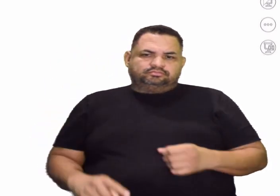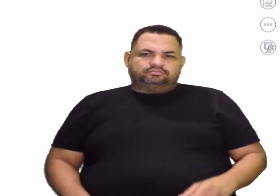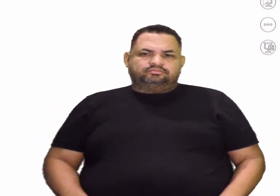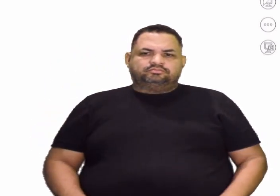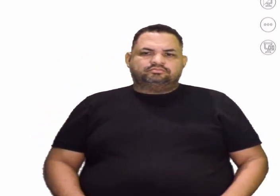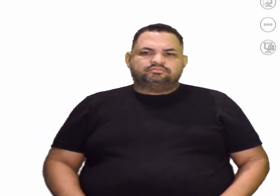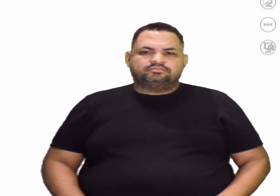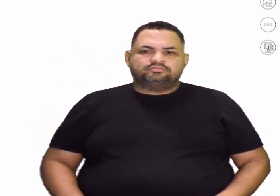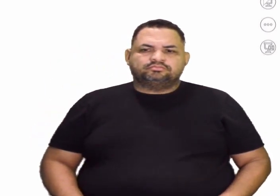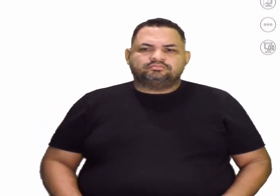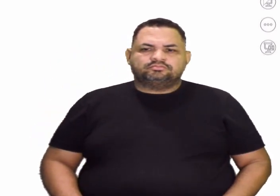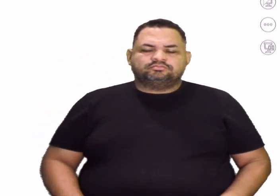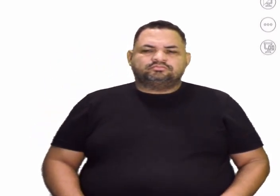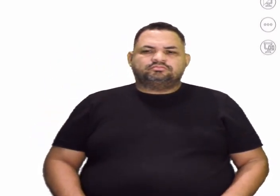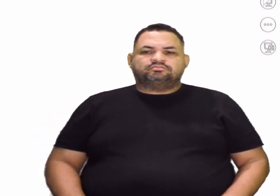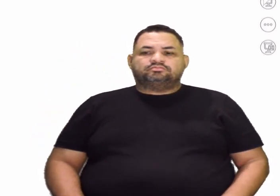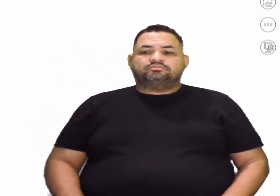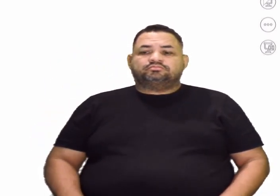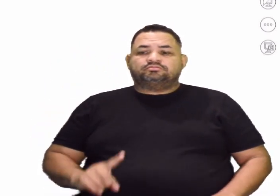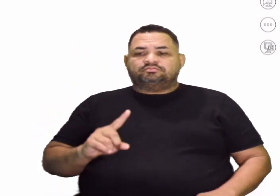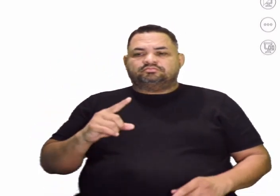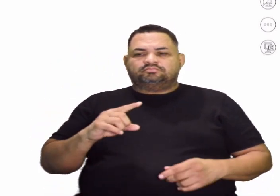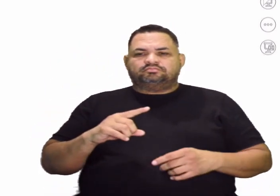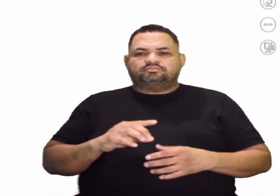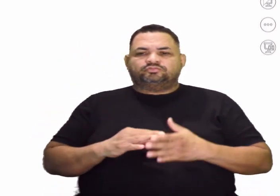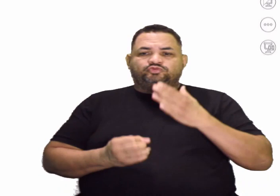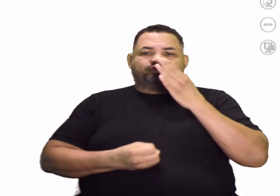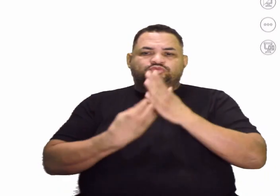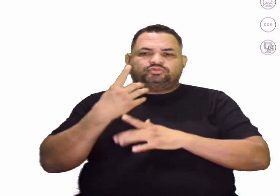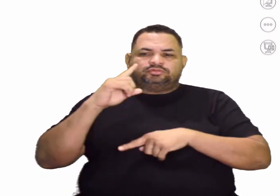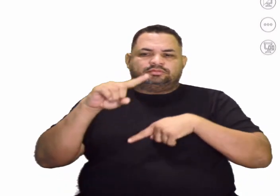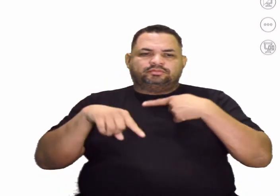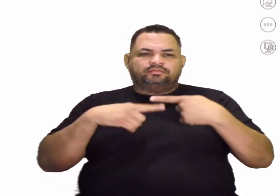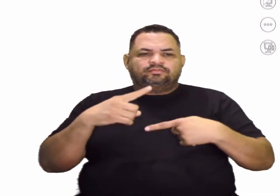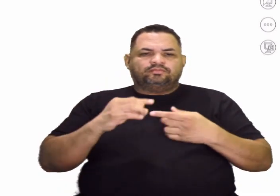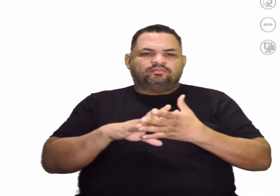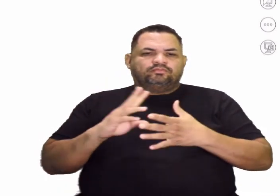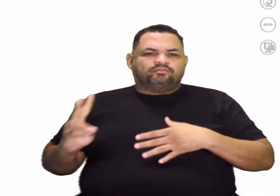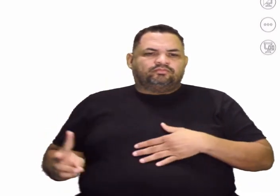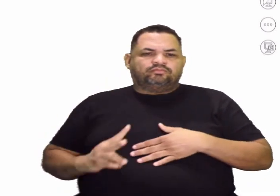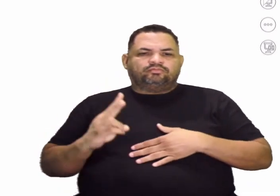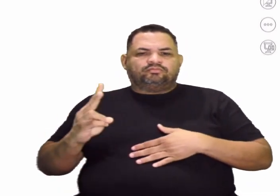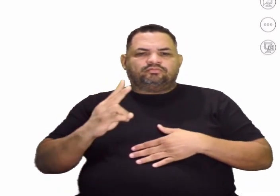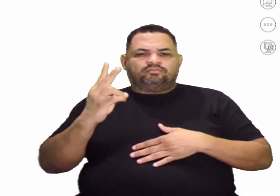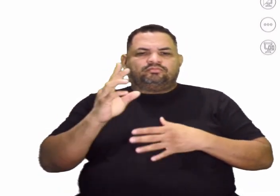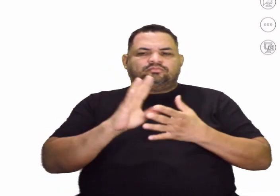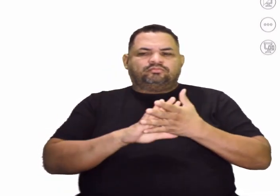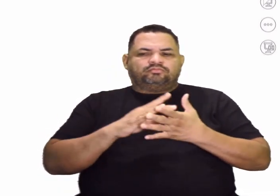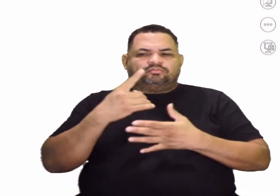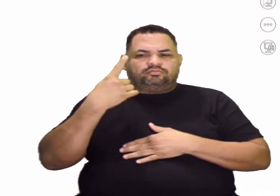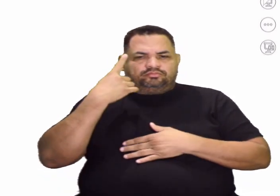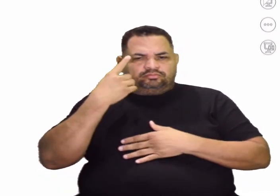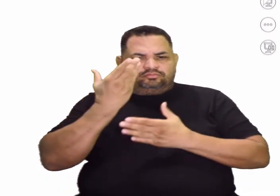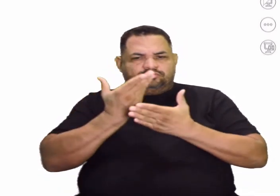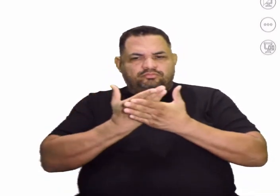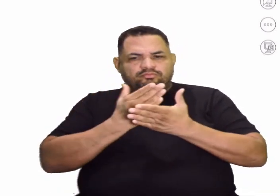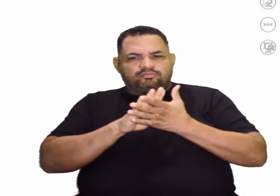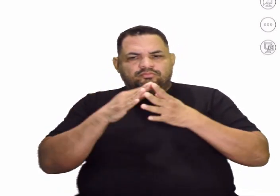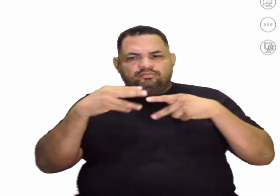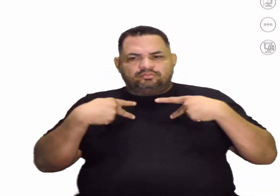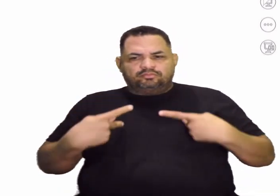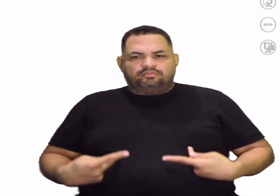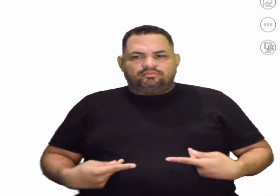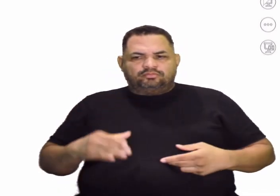ok? Consequência disso aqui. A valorização e reinterpretação do